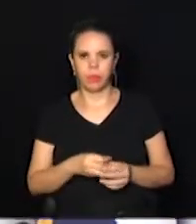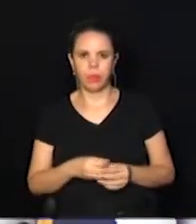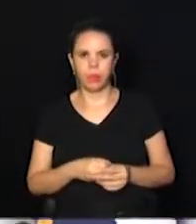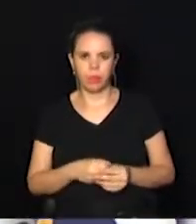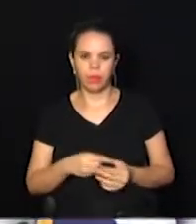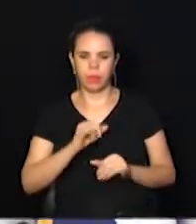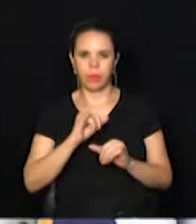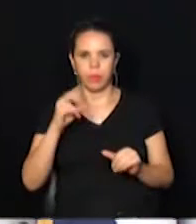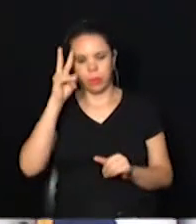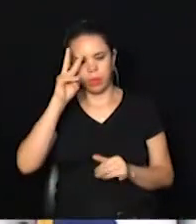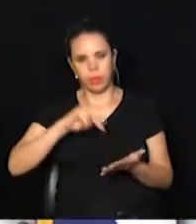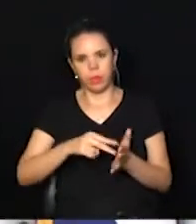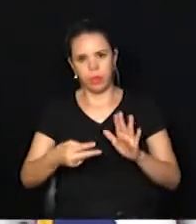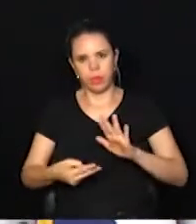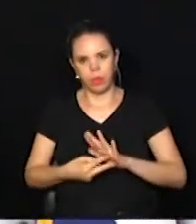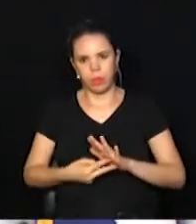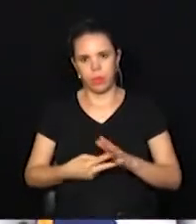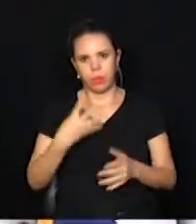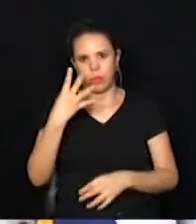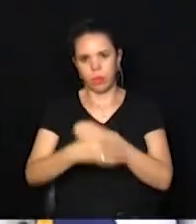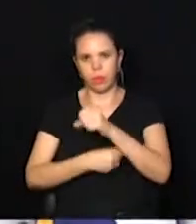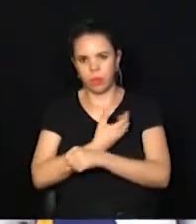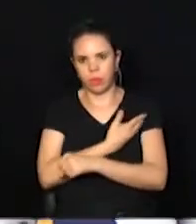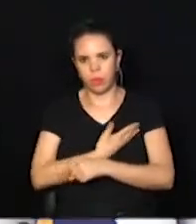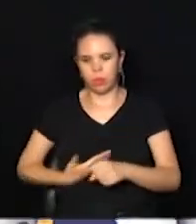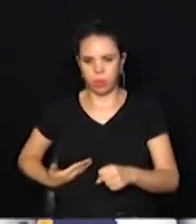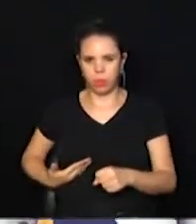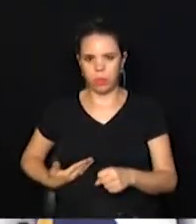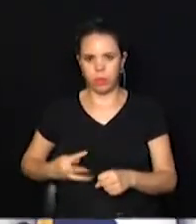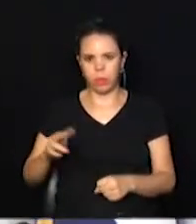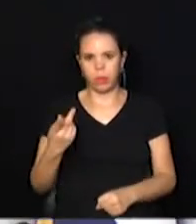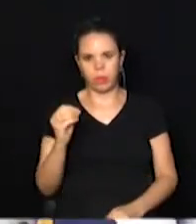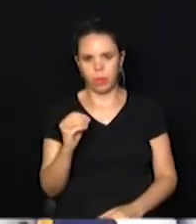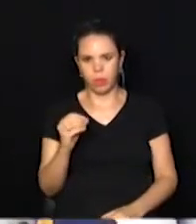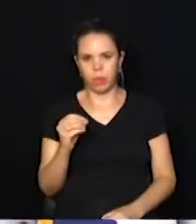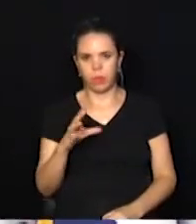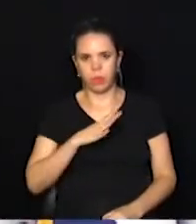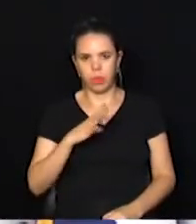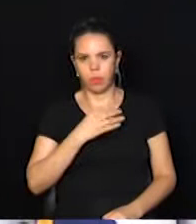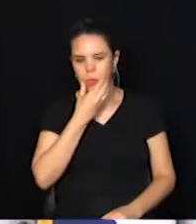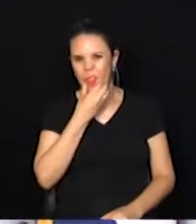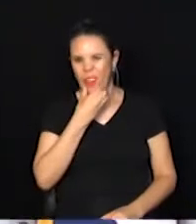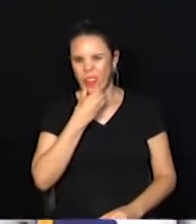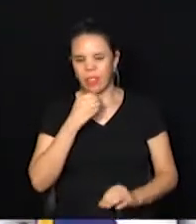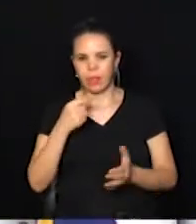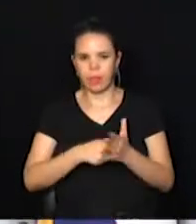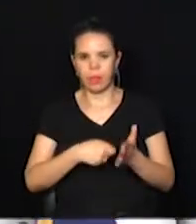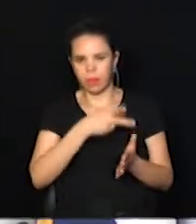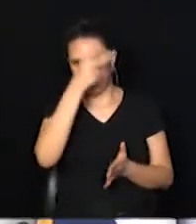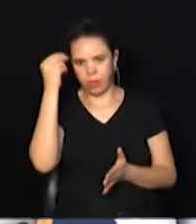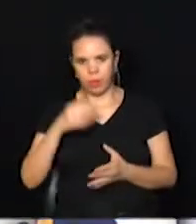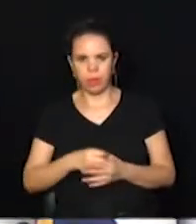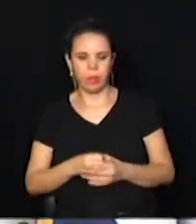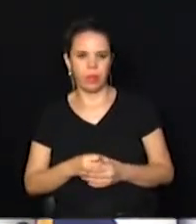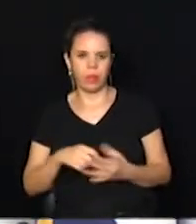contando a história do que significou 4 anos de governo de Toninho Isalene nessa cidade, na construção de políticas públicas,